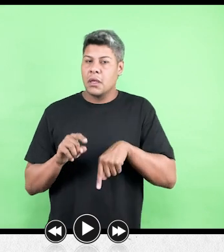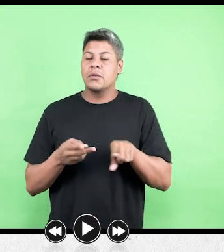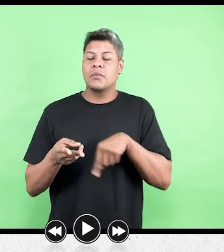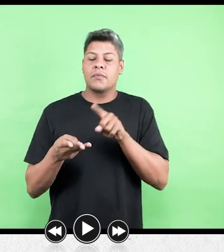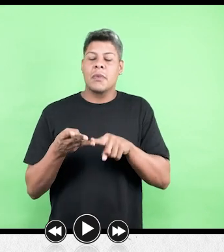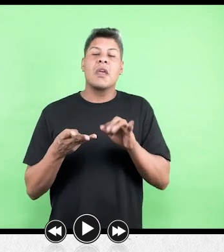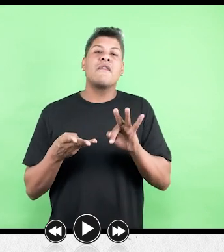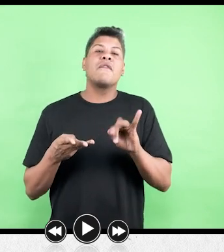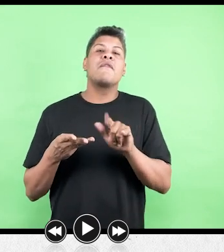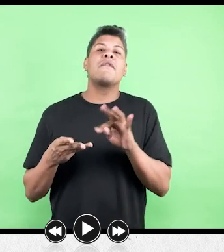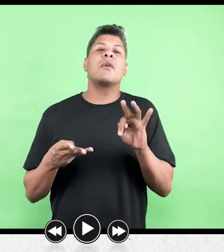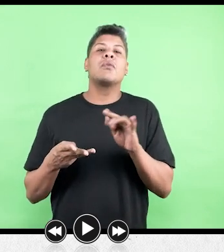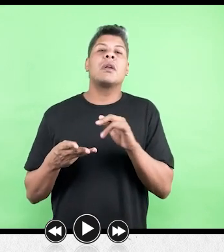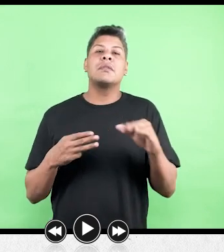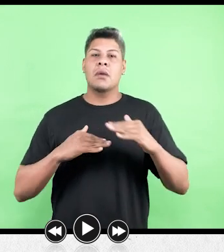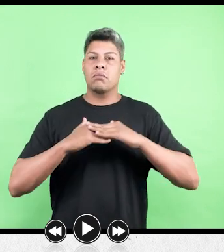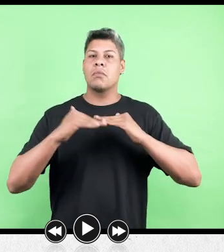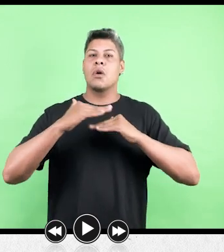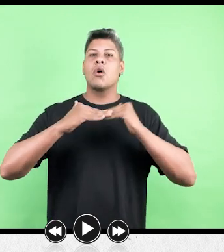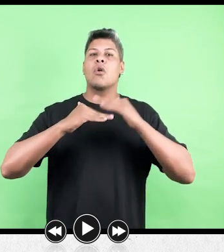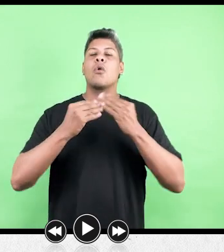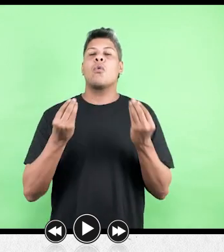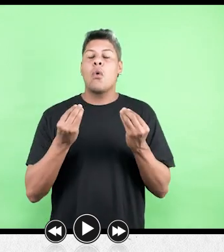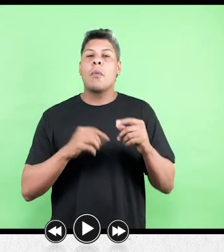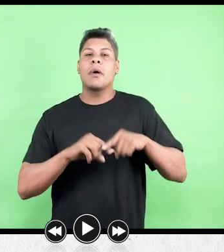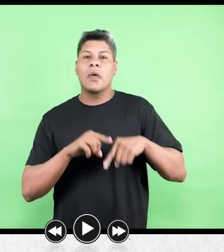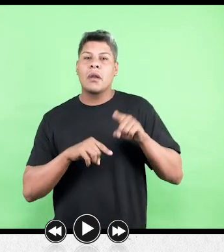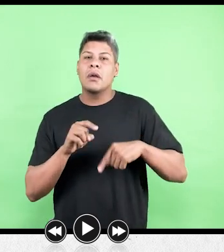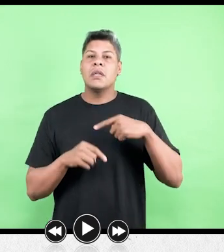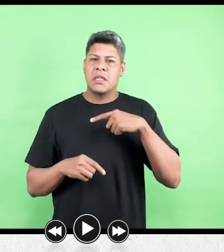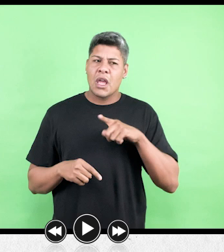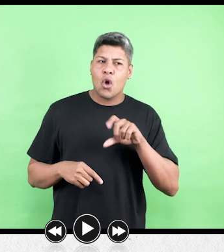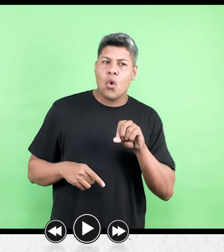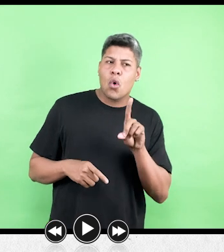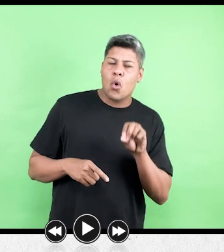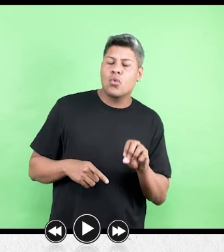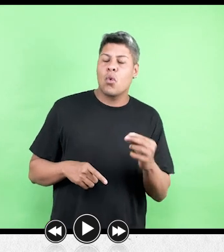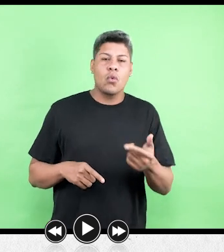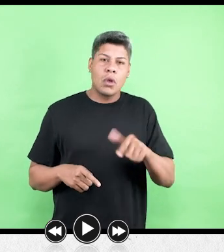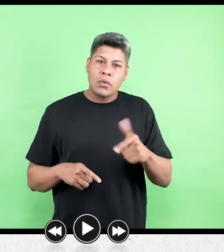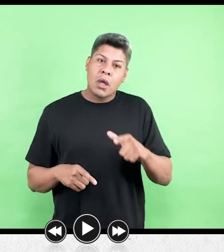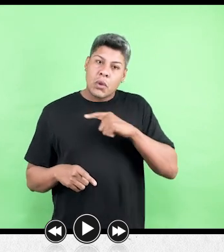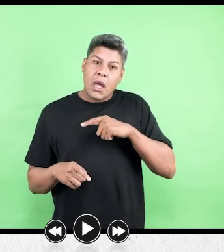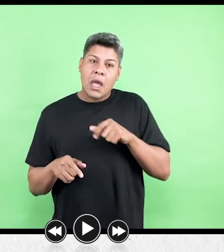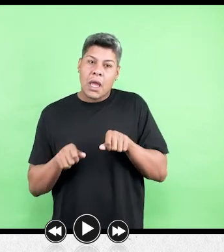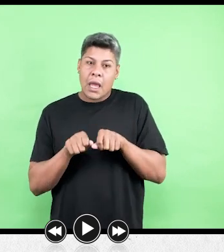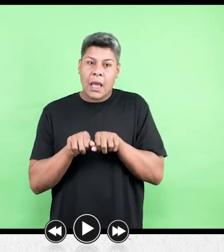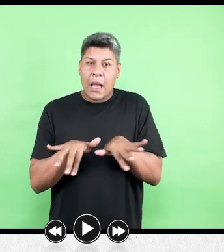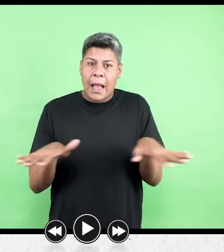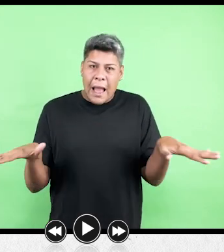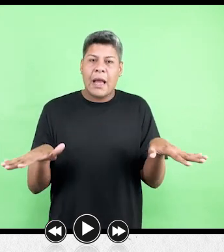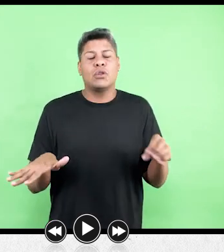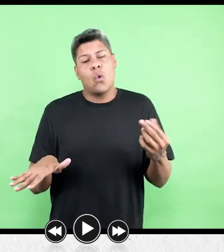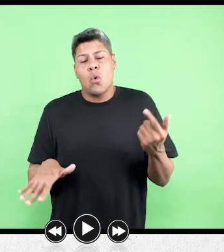importante observar também como é que está a condição do material filtrante, presença de bolhas, formação de lodo, se existe ou não vazamentos nas suas